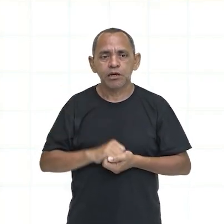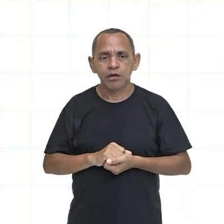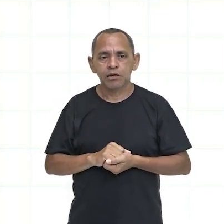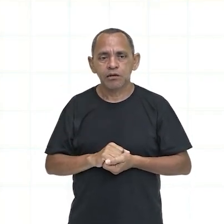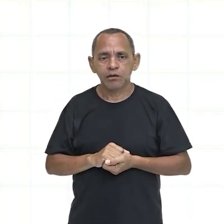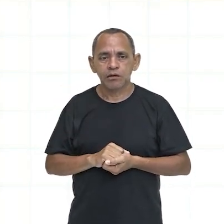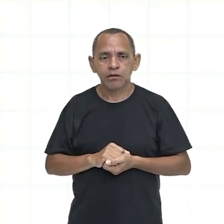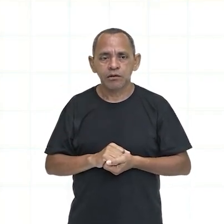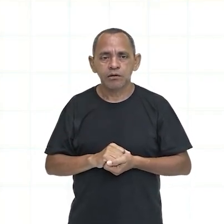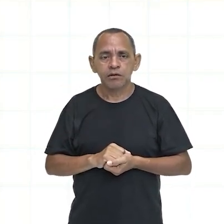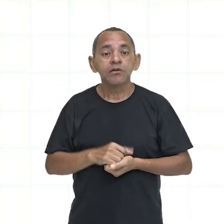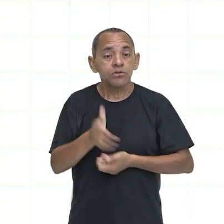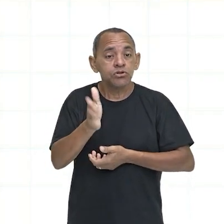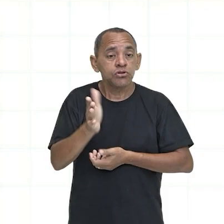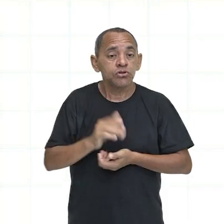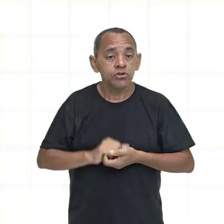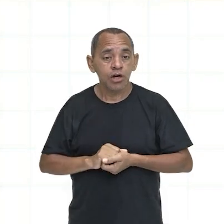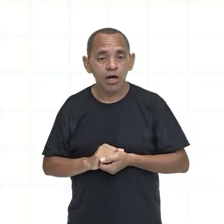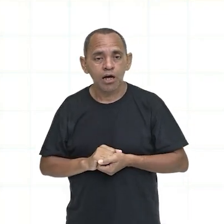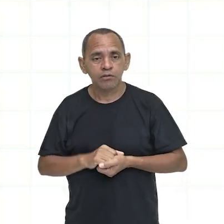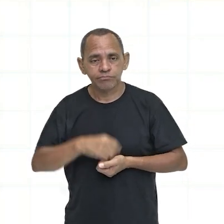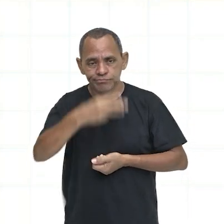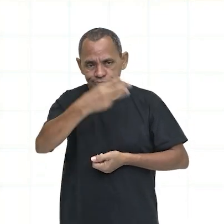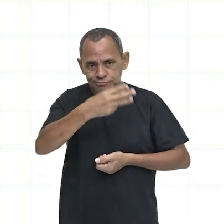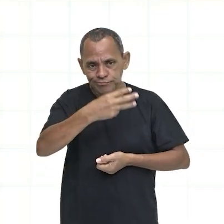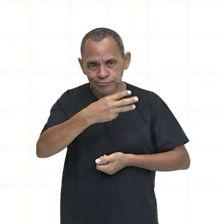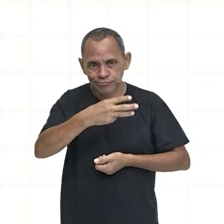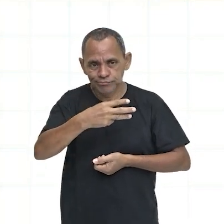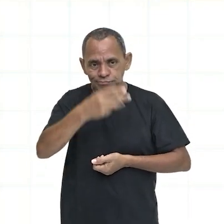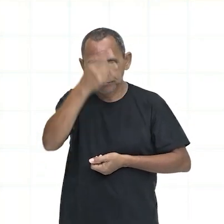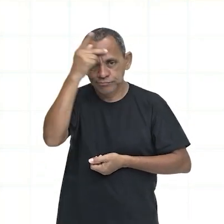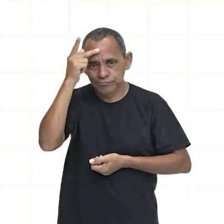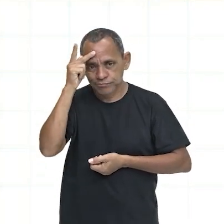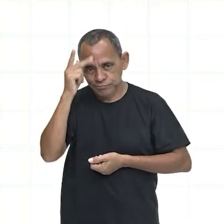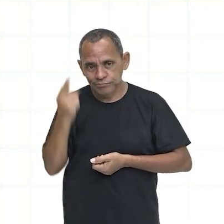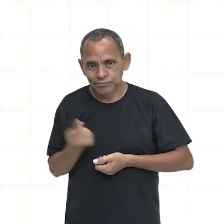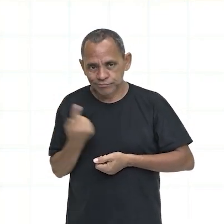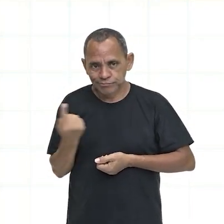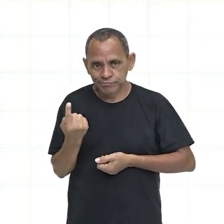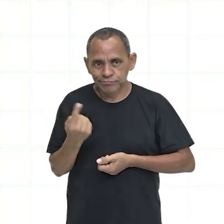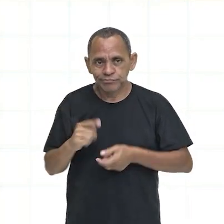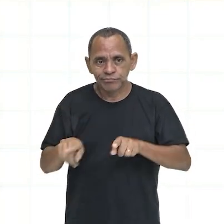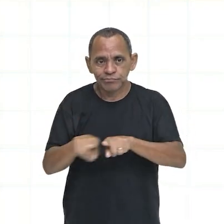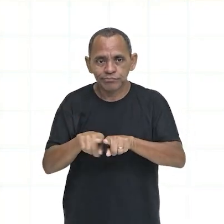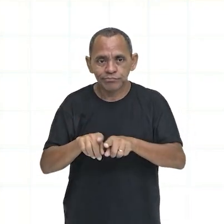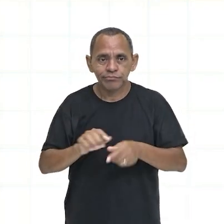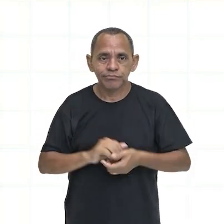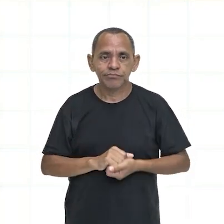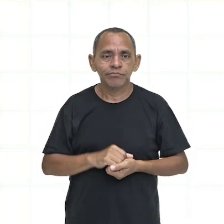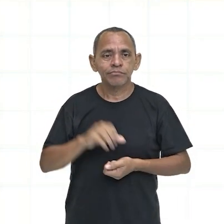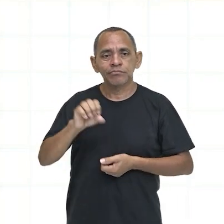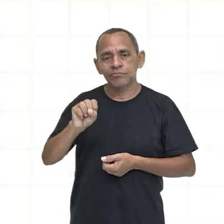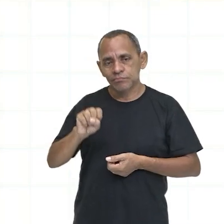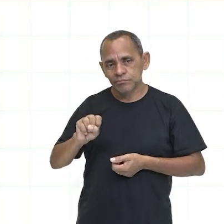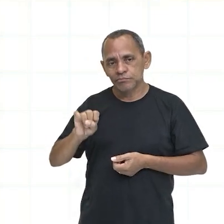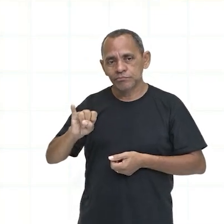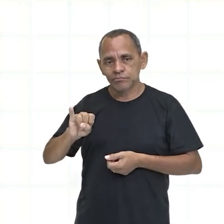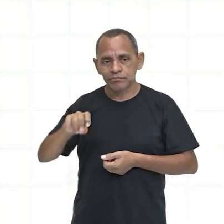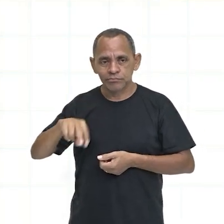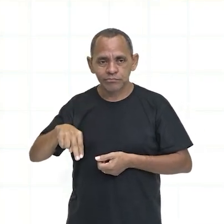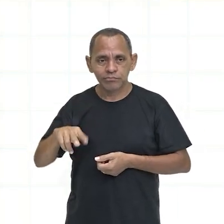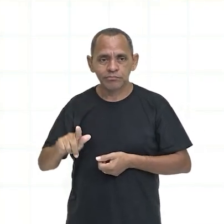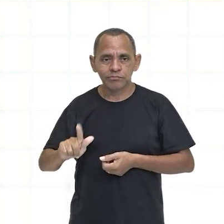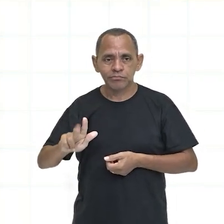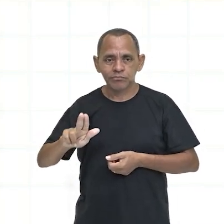terceira pessoa do singular. Perceberam? Ó, the English language é equivalente a ela, certo? Terceira